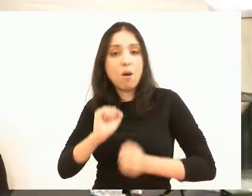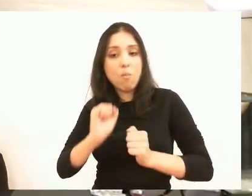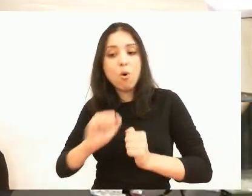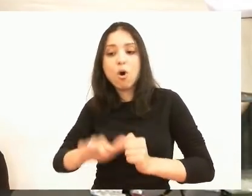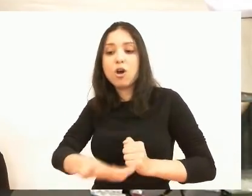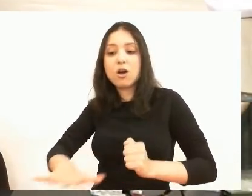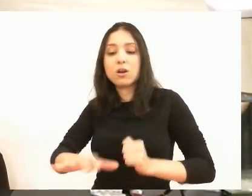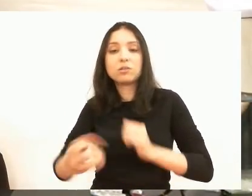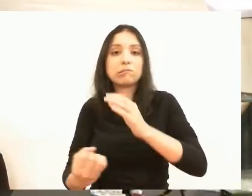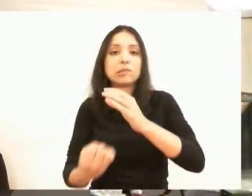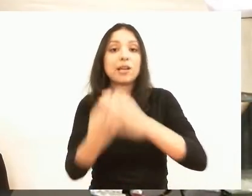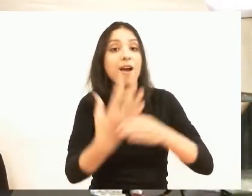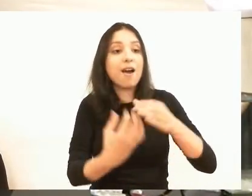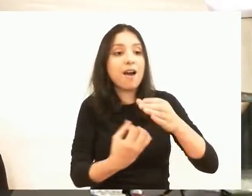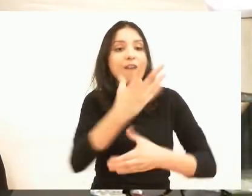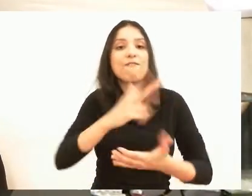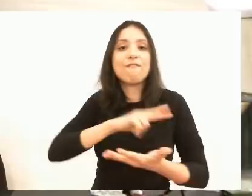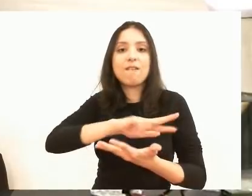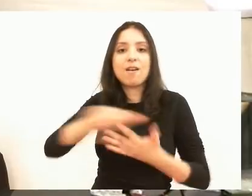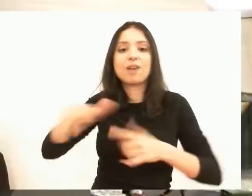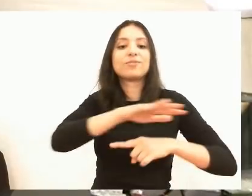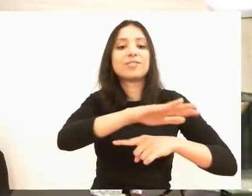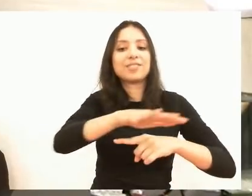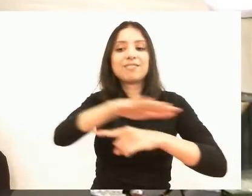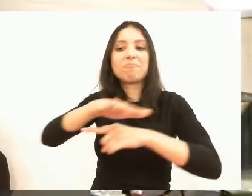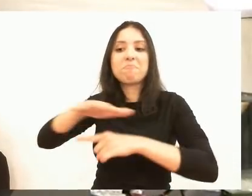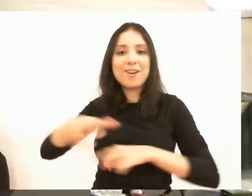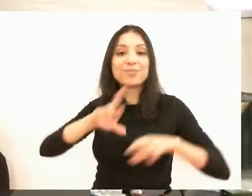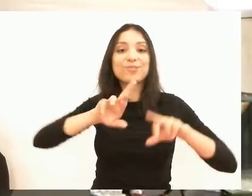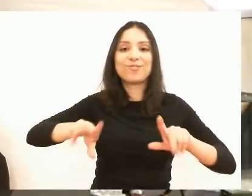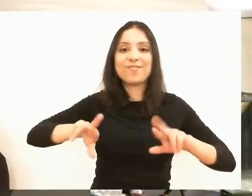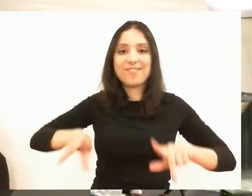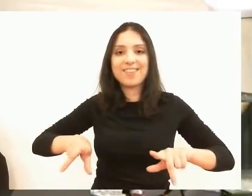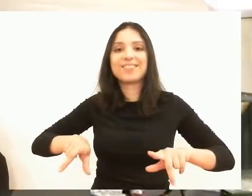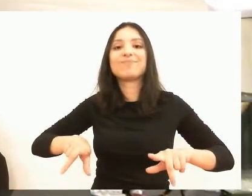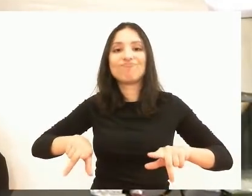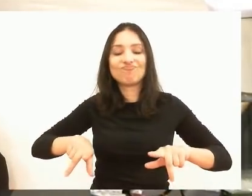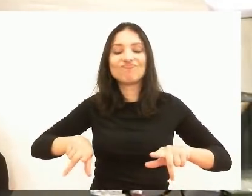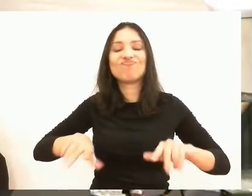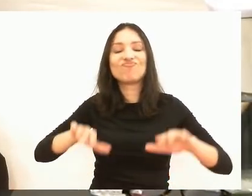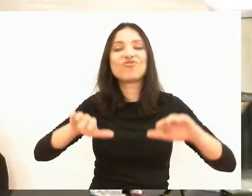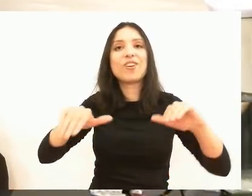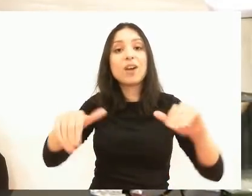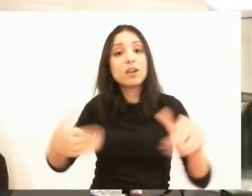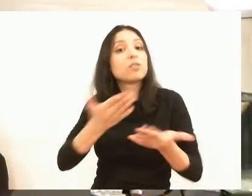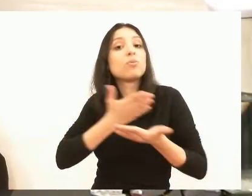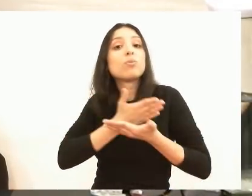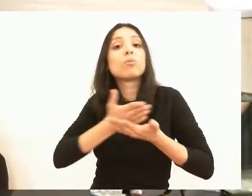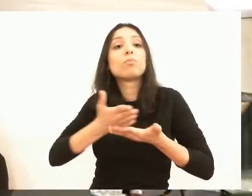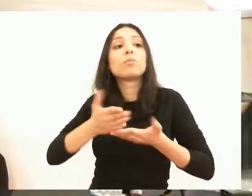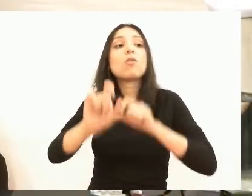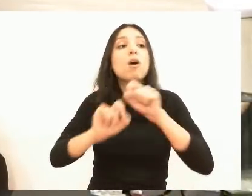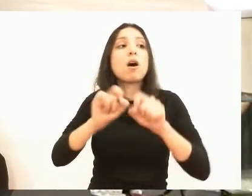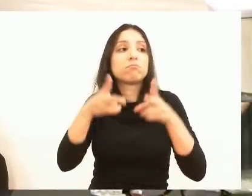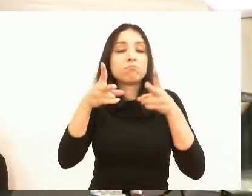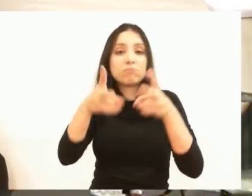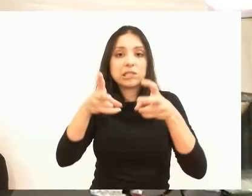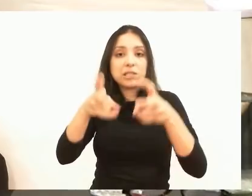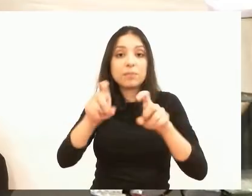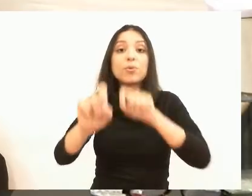de espaços diferenciados então eu fui percebendo a riqueza